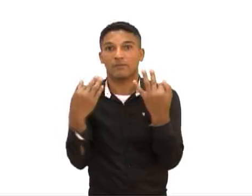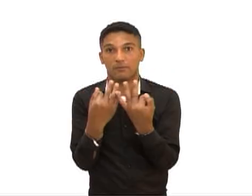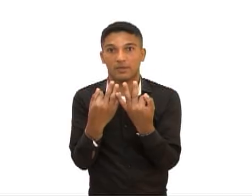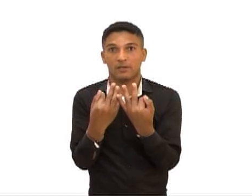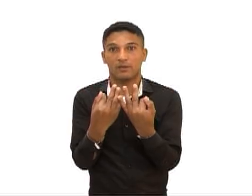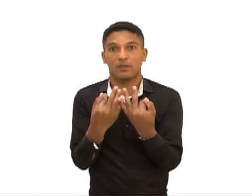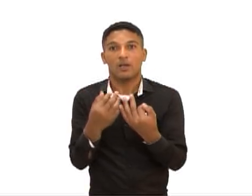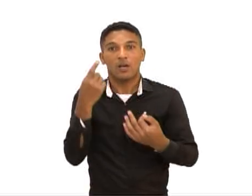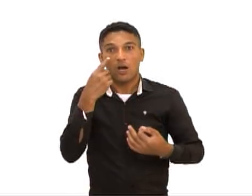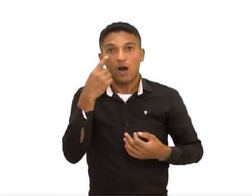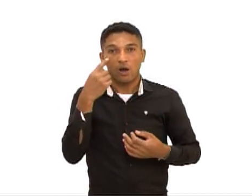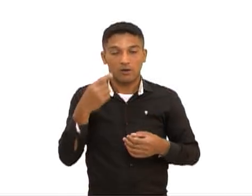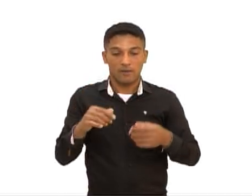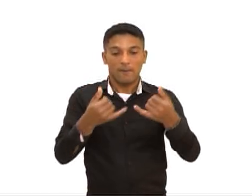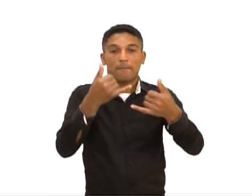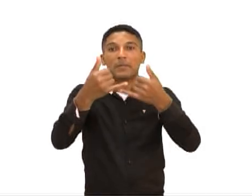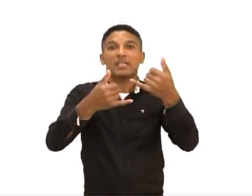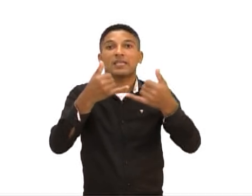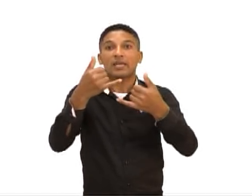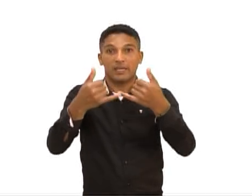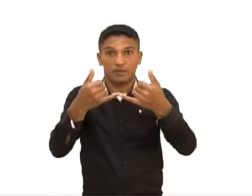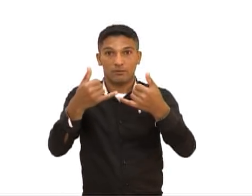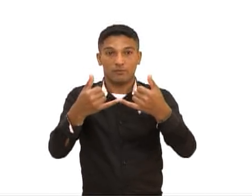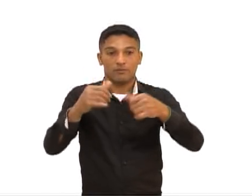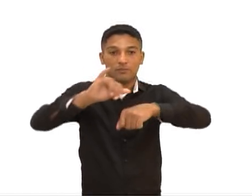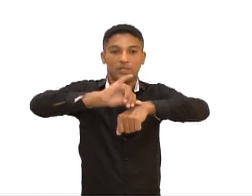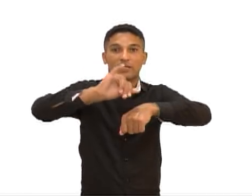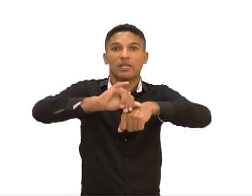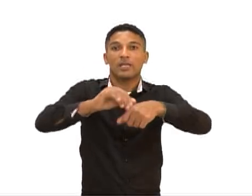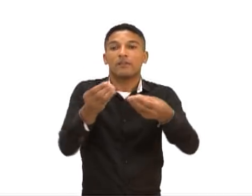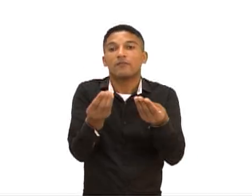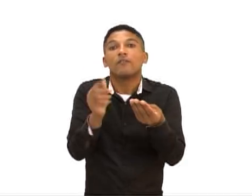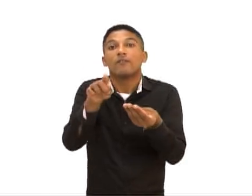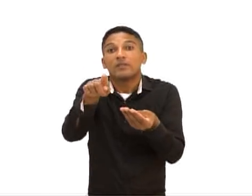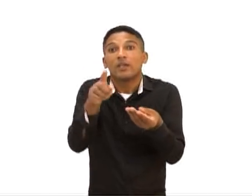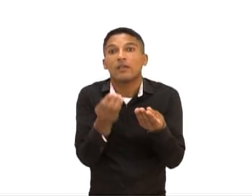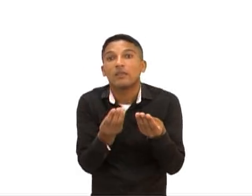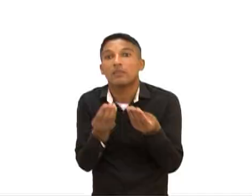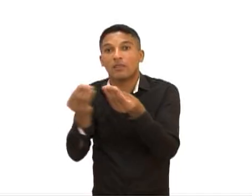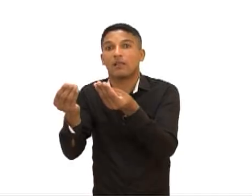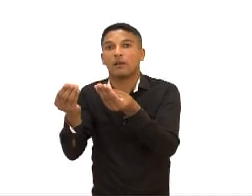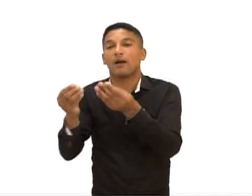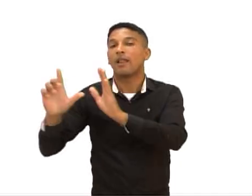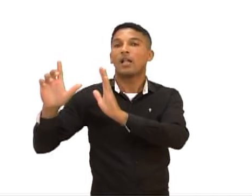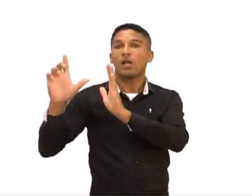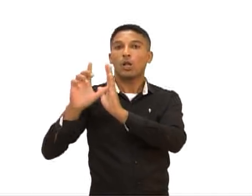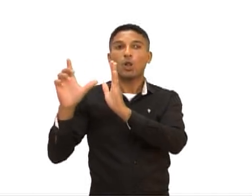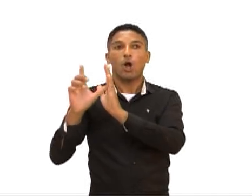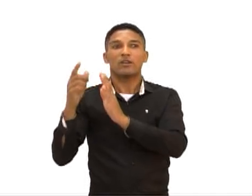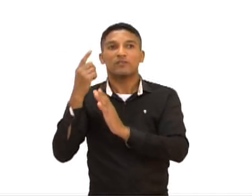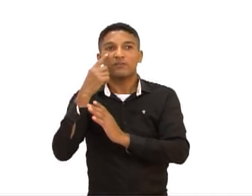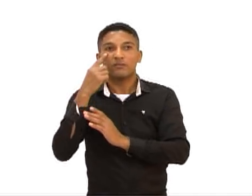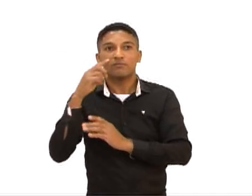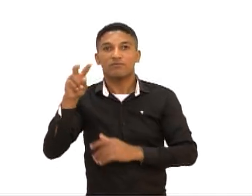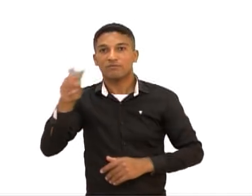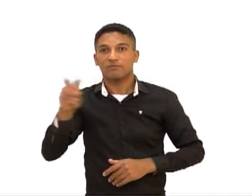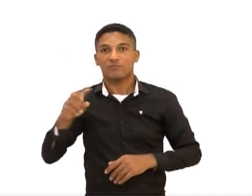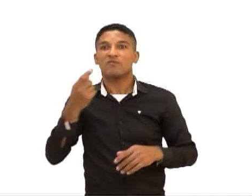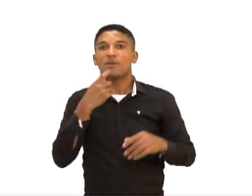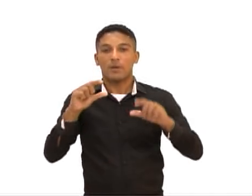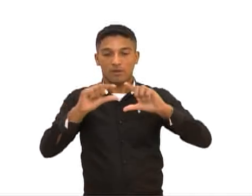brinquedo na tenda, loja 103, piso térreo. Então a gente tem aqui o ursinho, tem ali os elementos